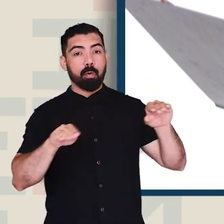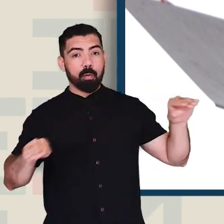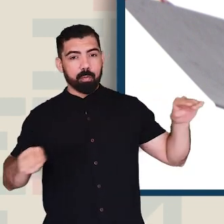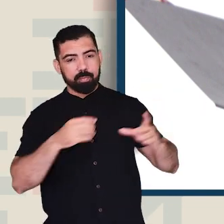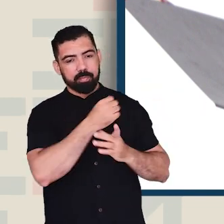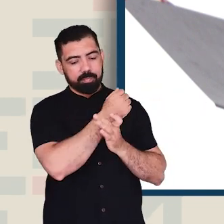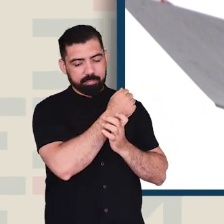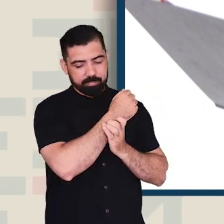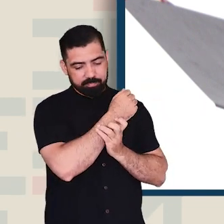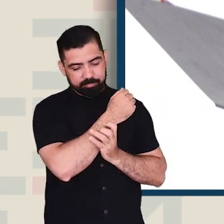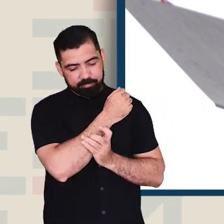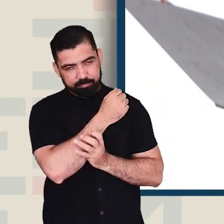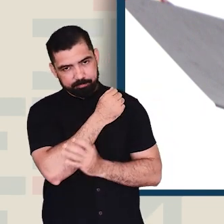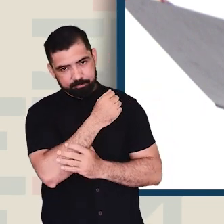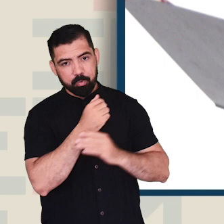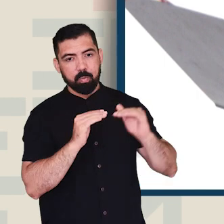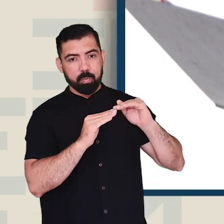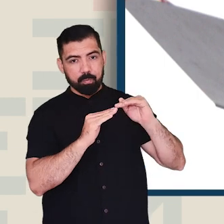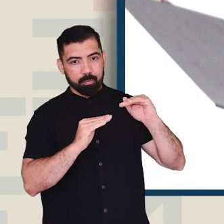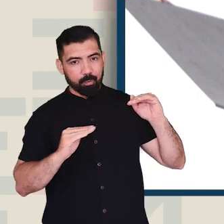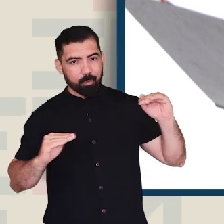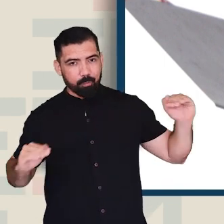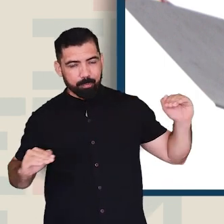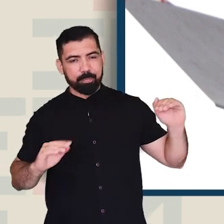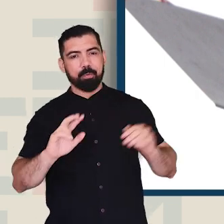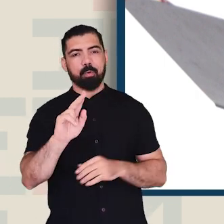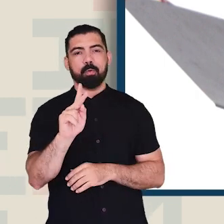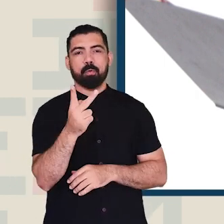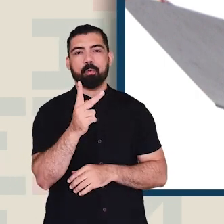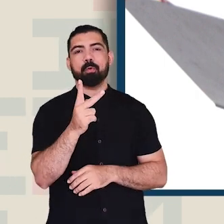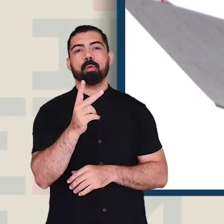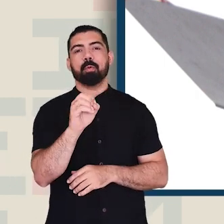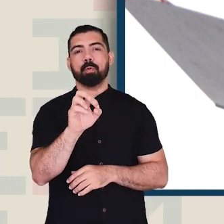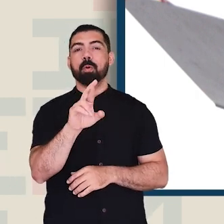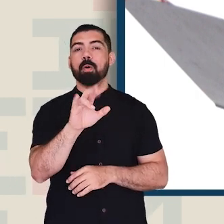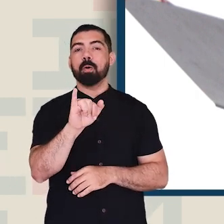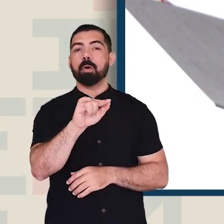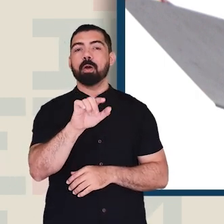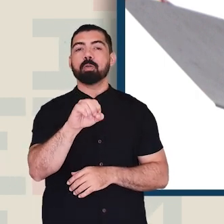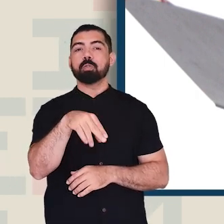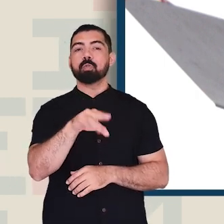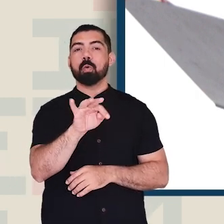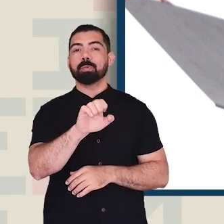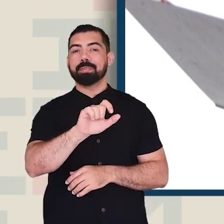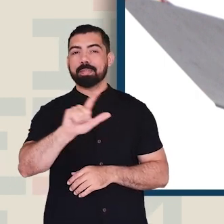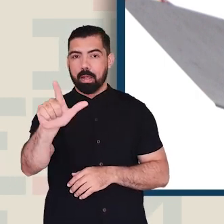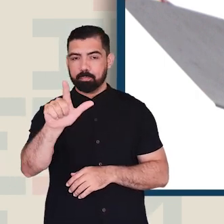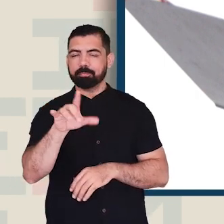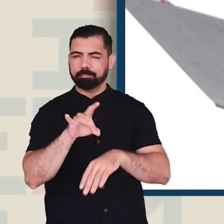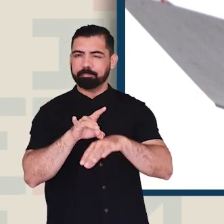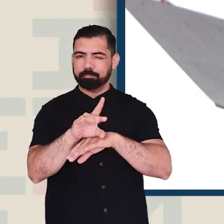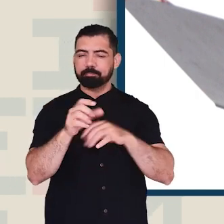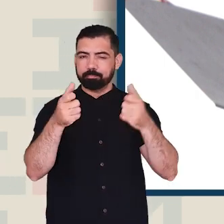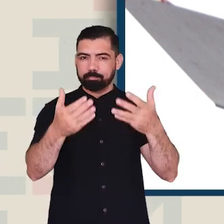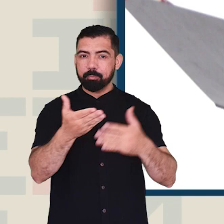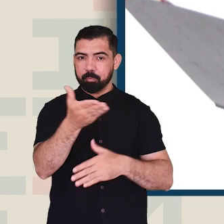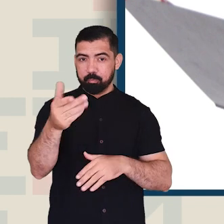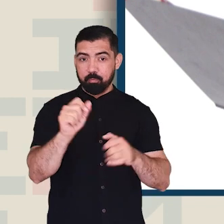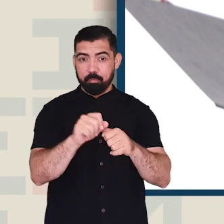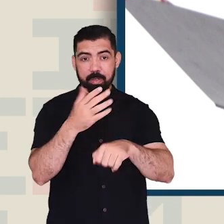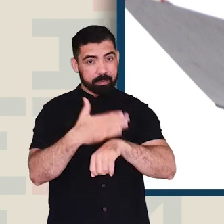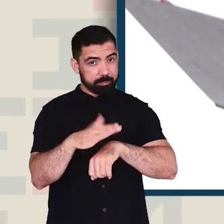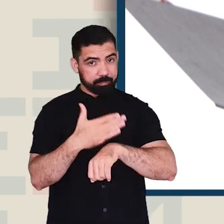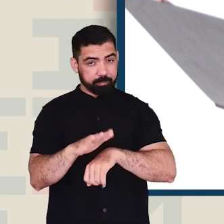Horizontal, a gente trabalhando o braço por inteiro, conhecendo ele. Então, eu indico que vocês façam esse